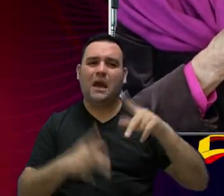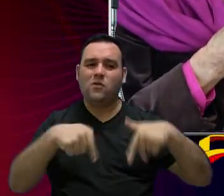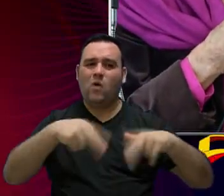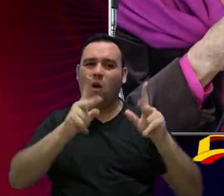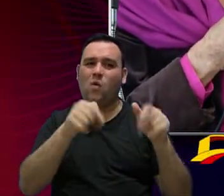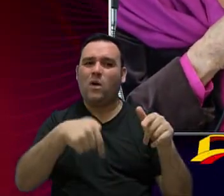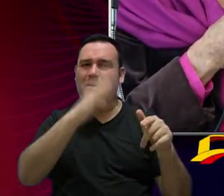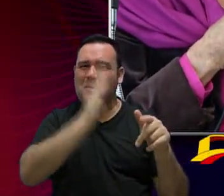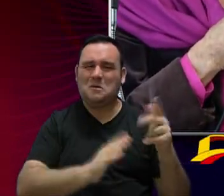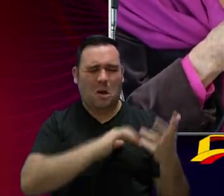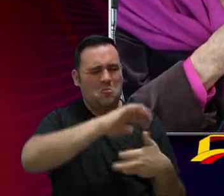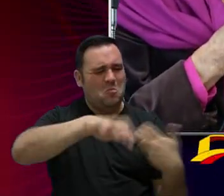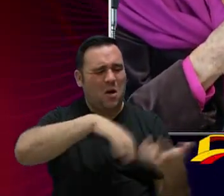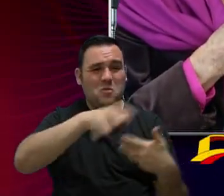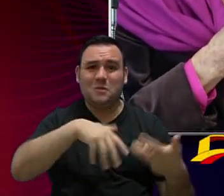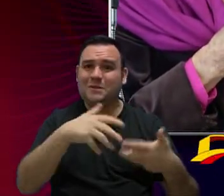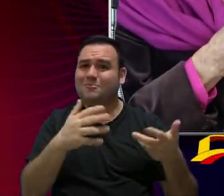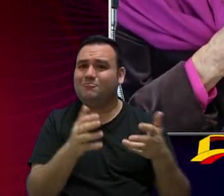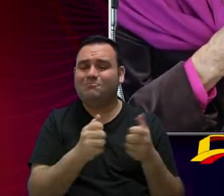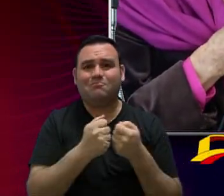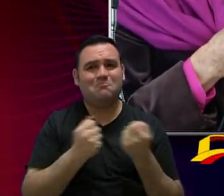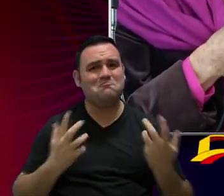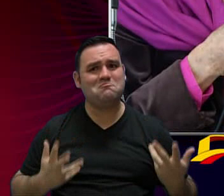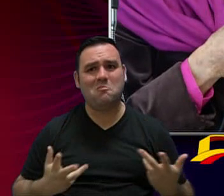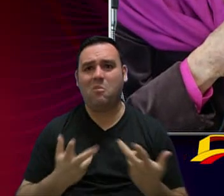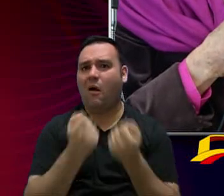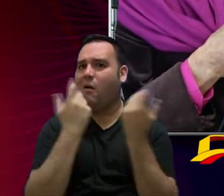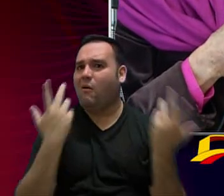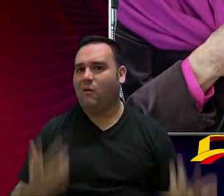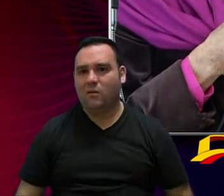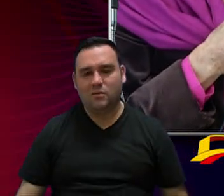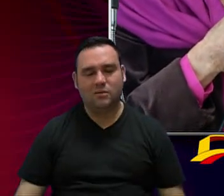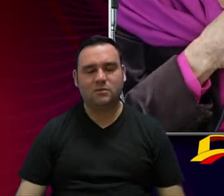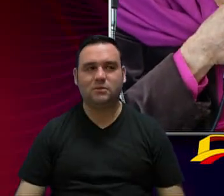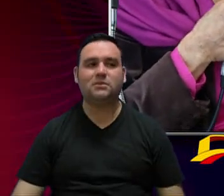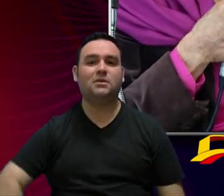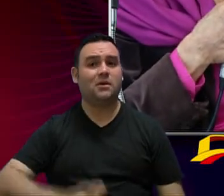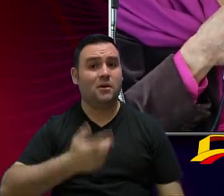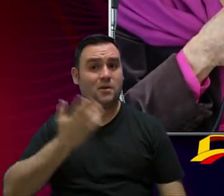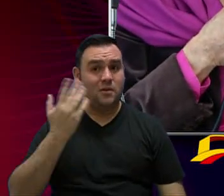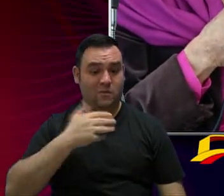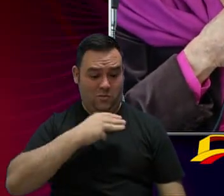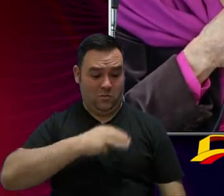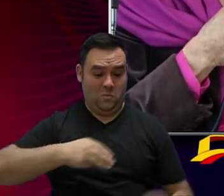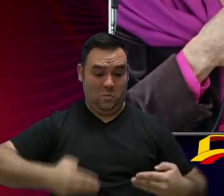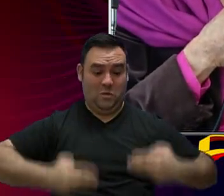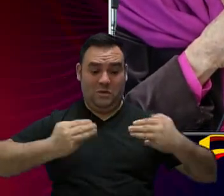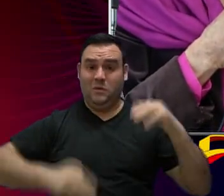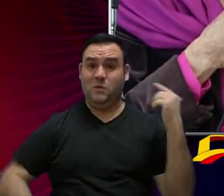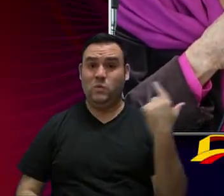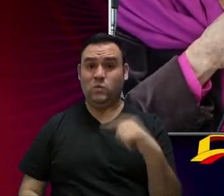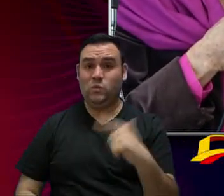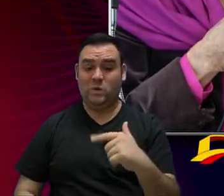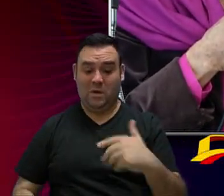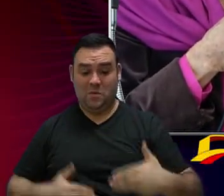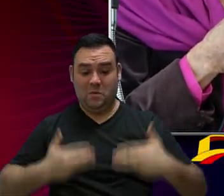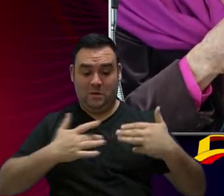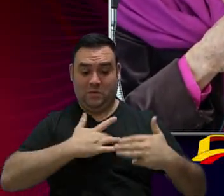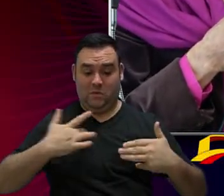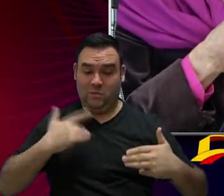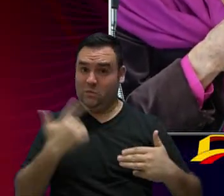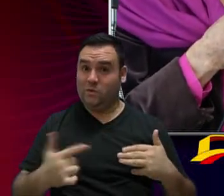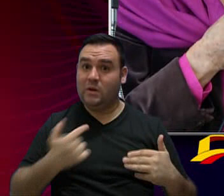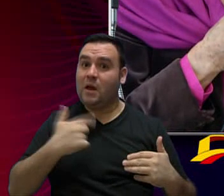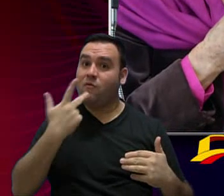como a nossa aqui fantástica não tem aliás eu continuo vem ministrando externo primeiro momento nem